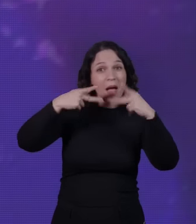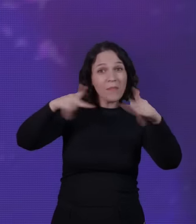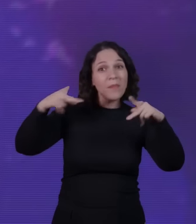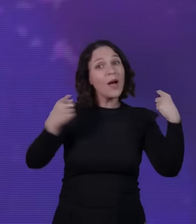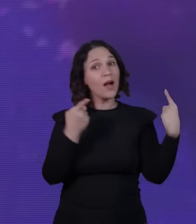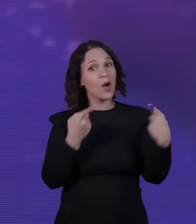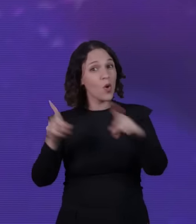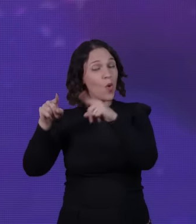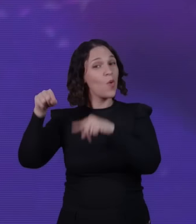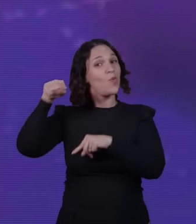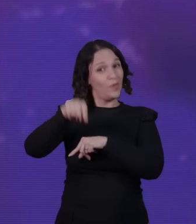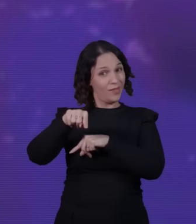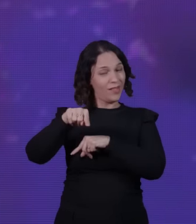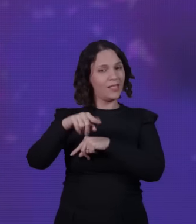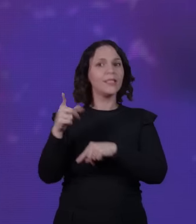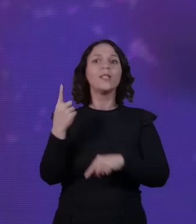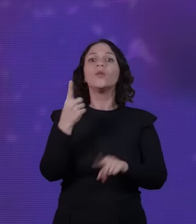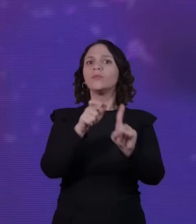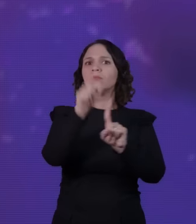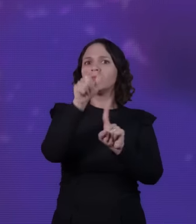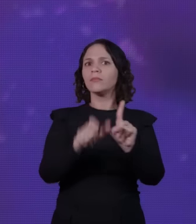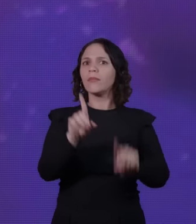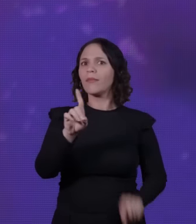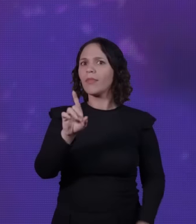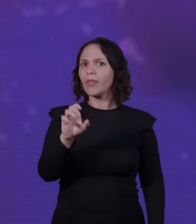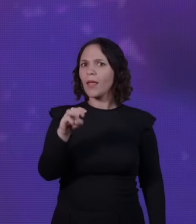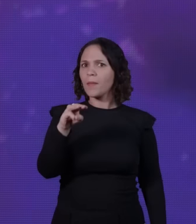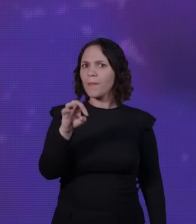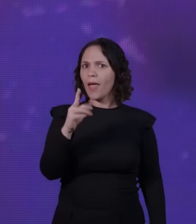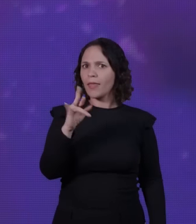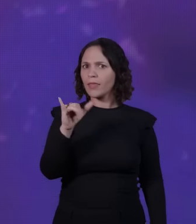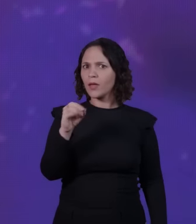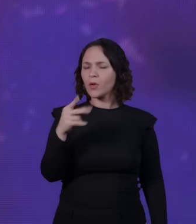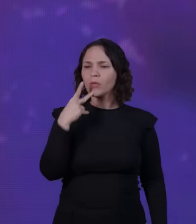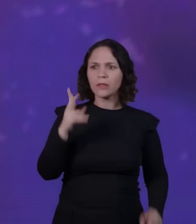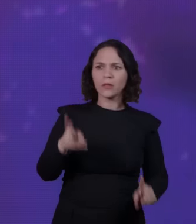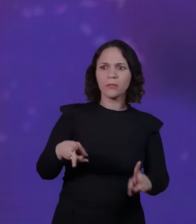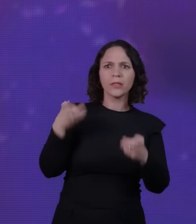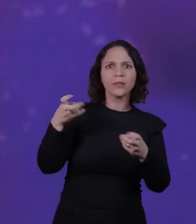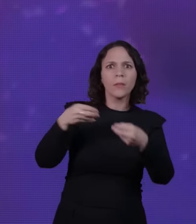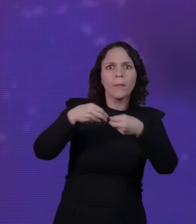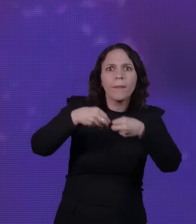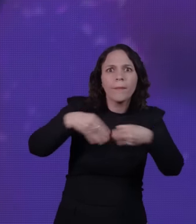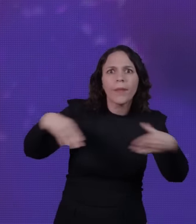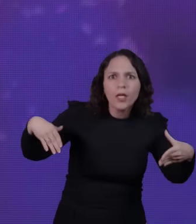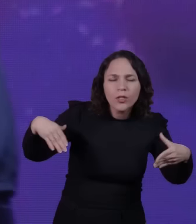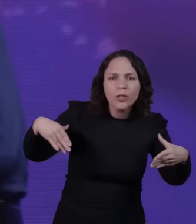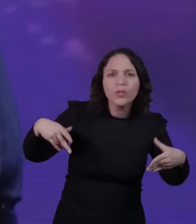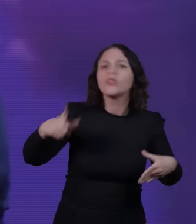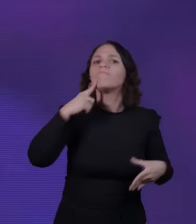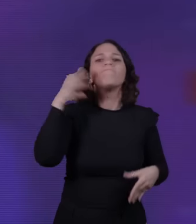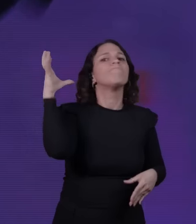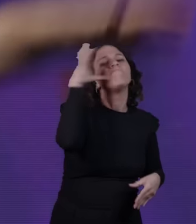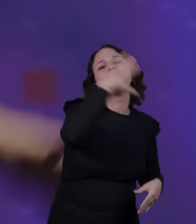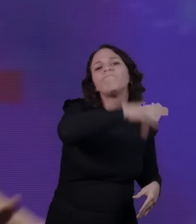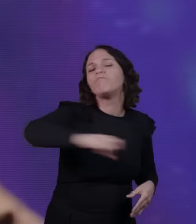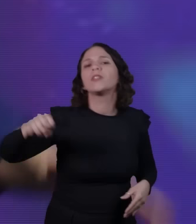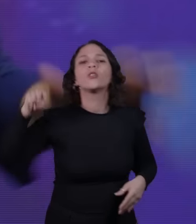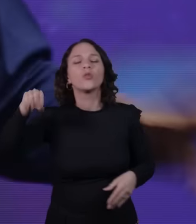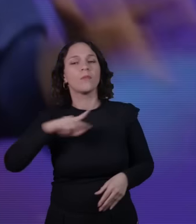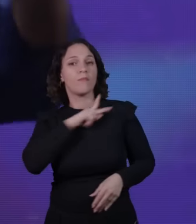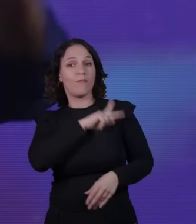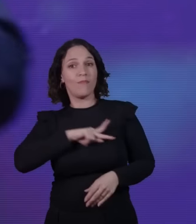tal de Demétrio ficou muito indignado, porque ele começou a ver o prejuízo, levou Paulo e arrastou para o anfiteatro,